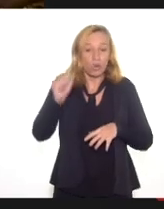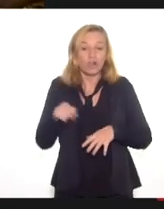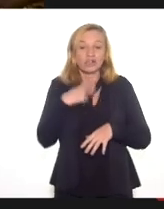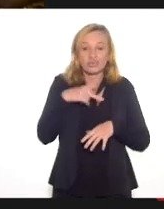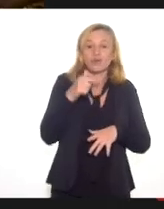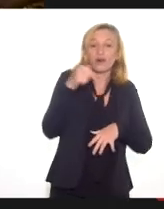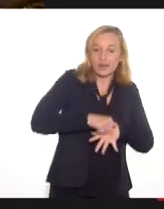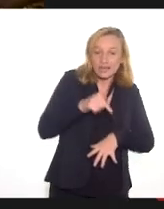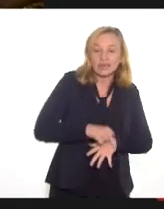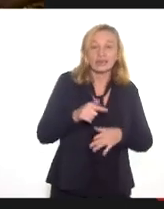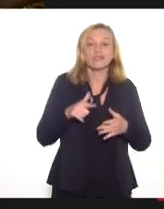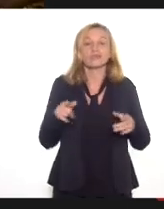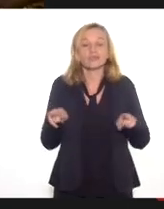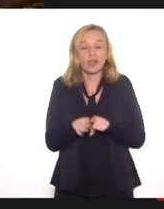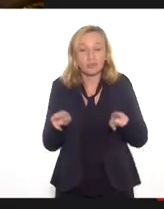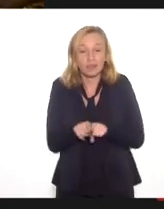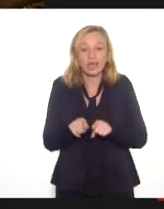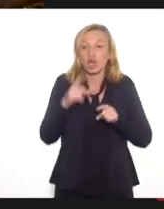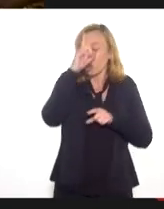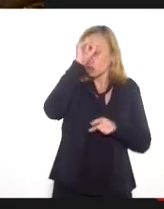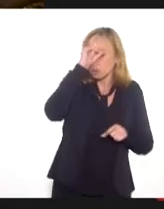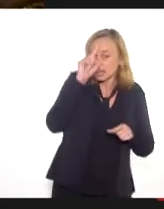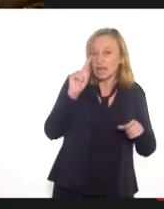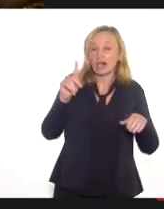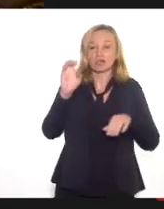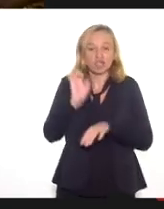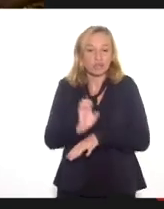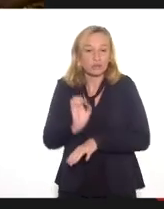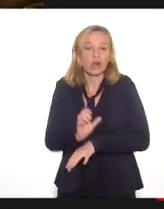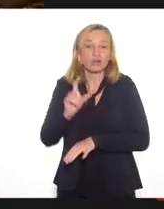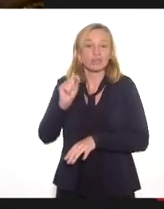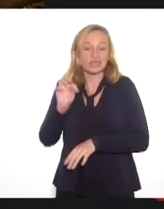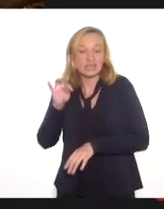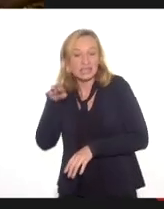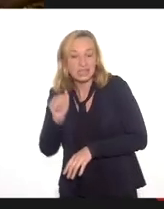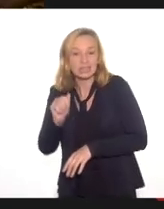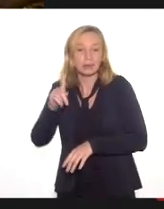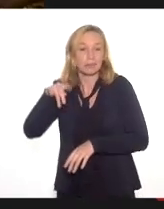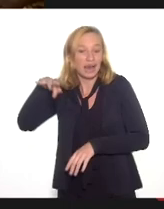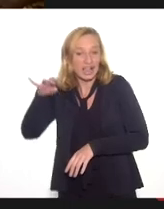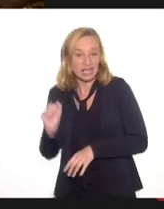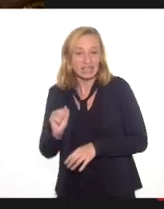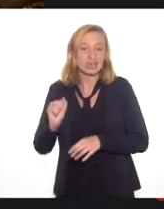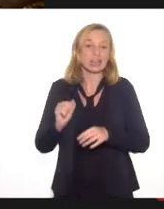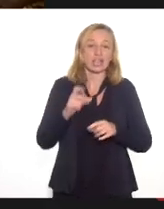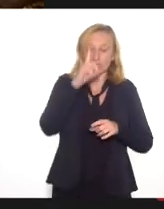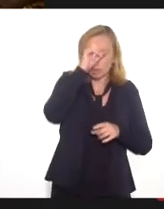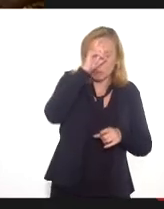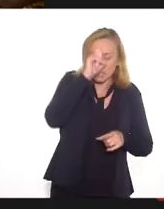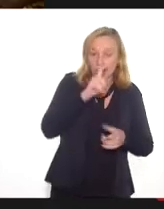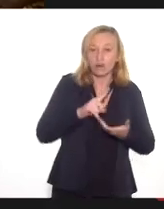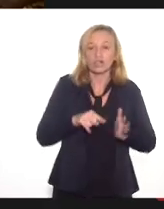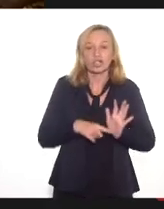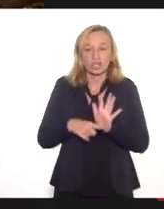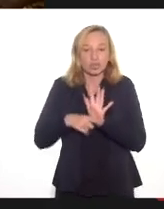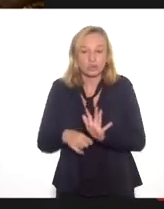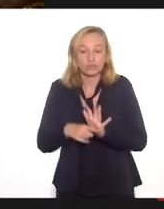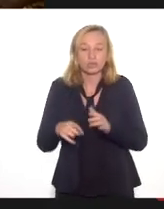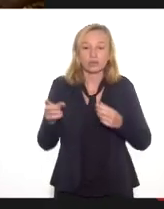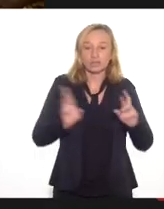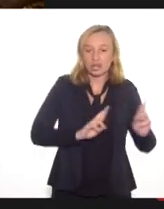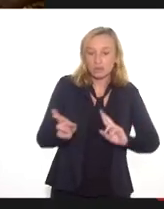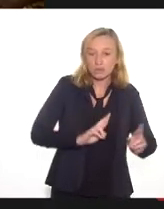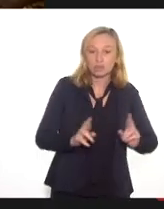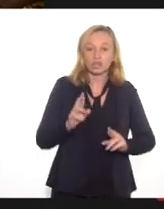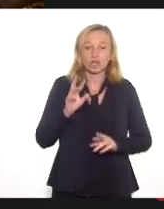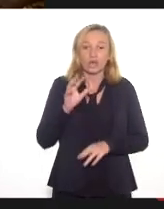tema aqui ao Hospital Estadual de Santa Maria que um hospital que atende as questões relacionadas à